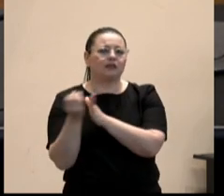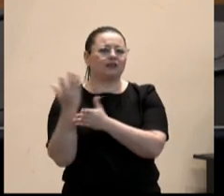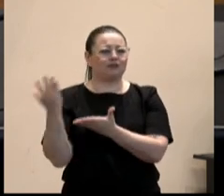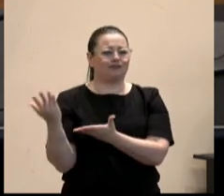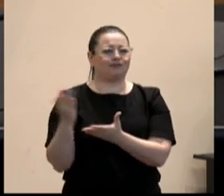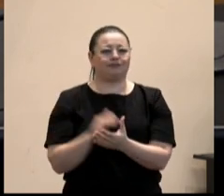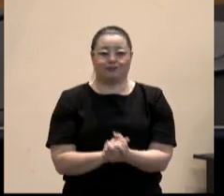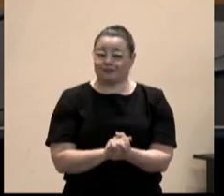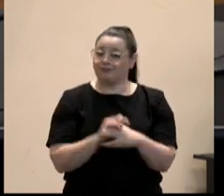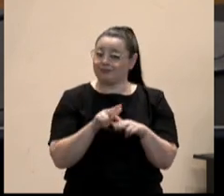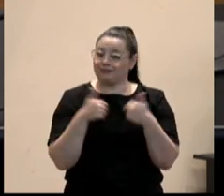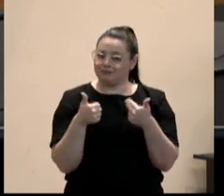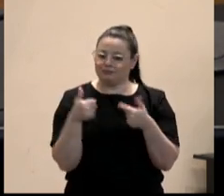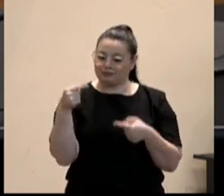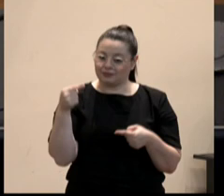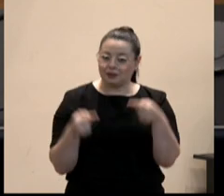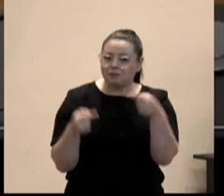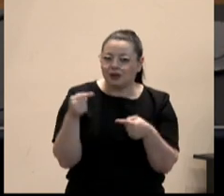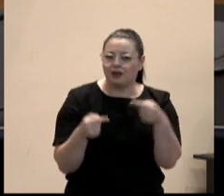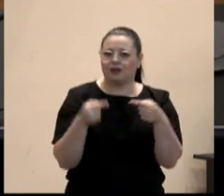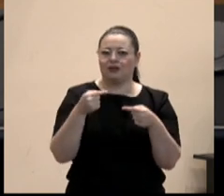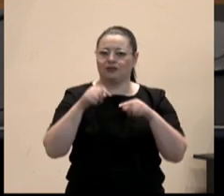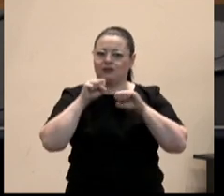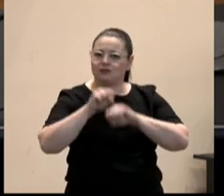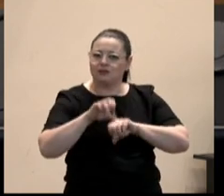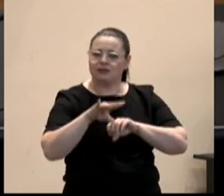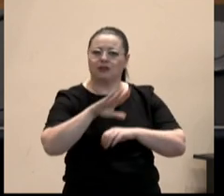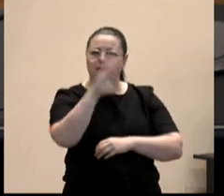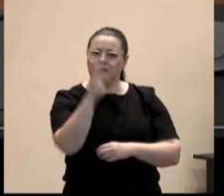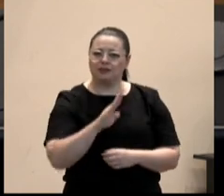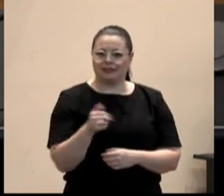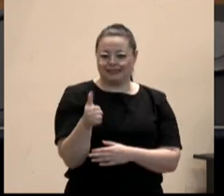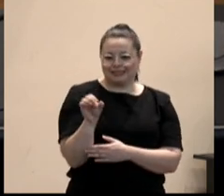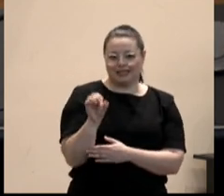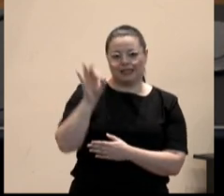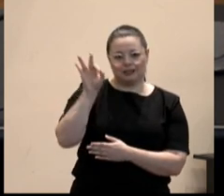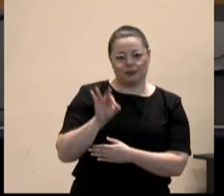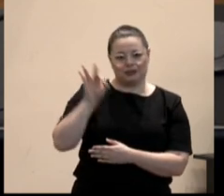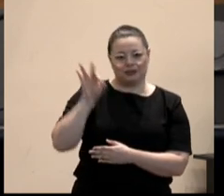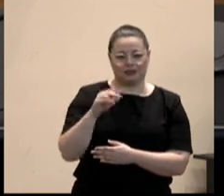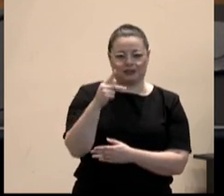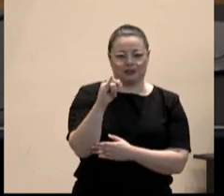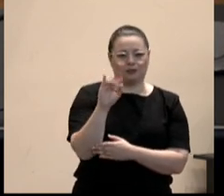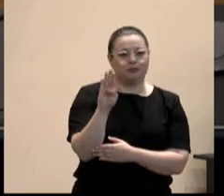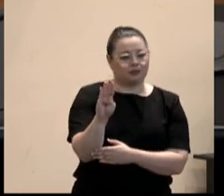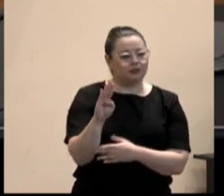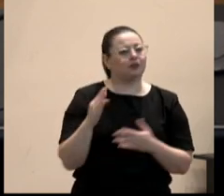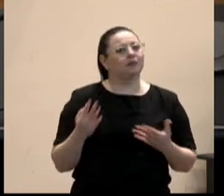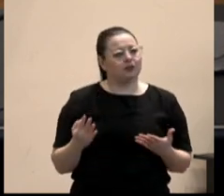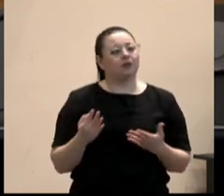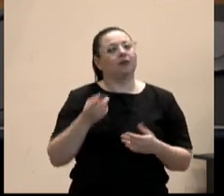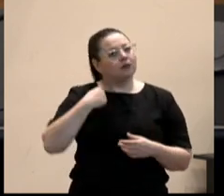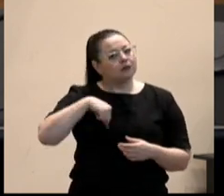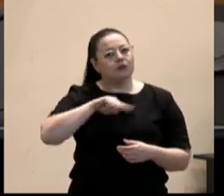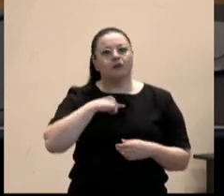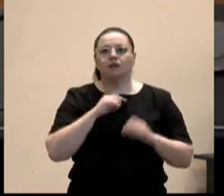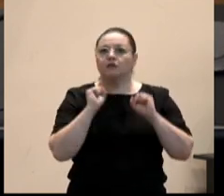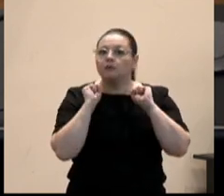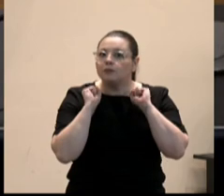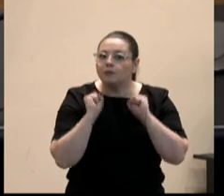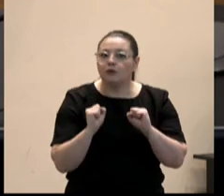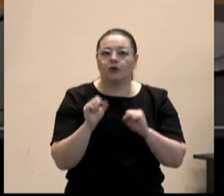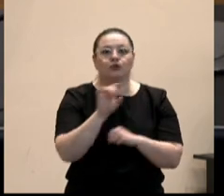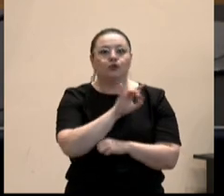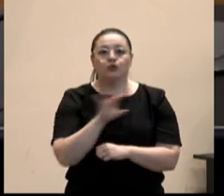esse debate da educação brasileira, dos 10% do PIB, nós podemos ter a receita só